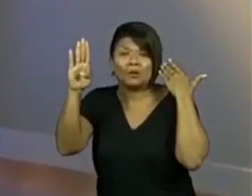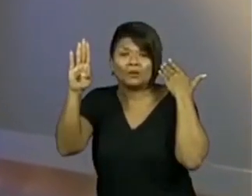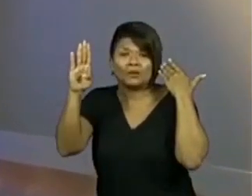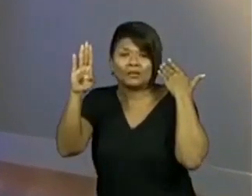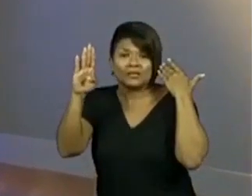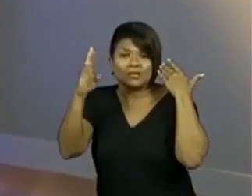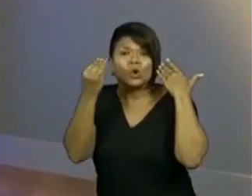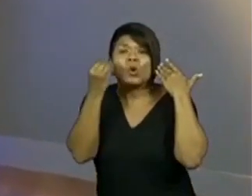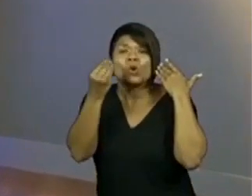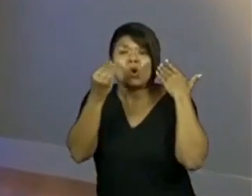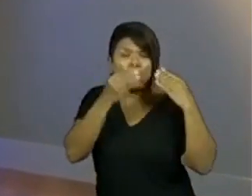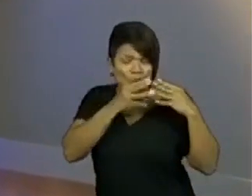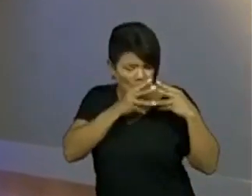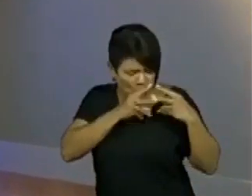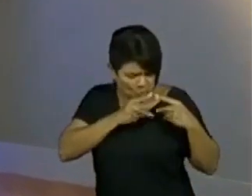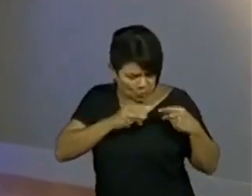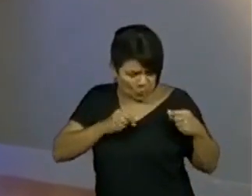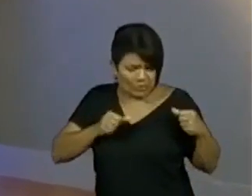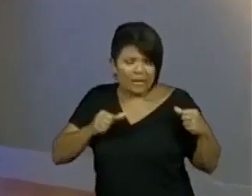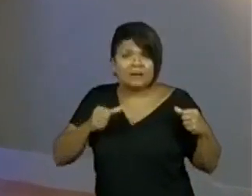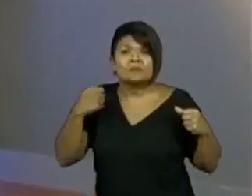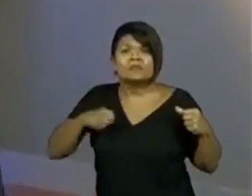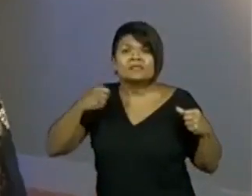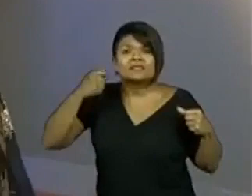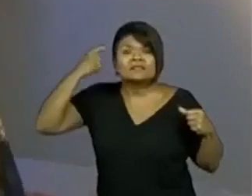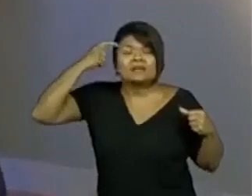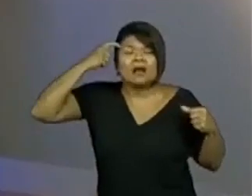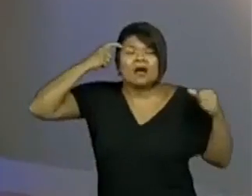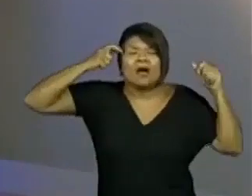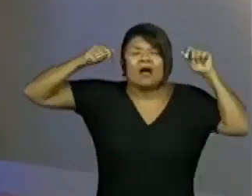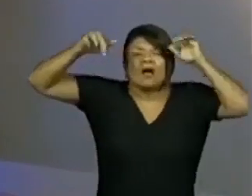são as memórias em movimento.